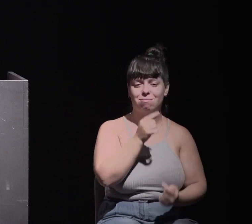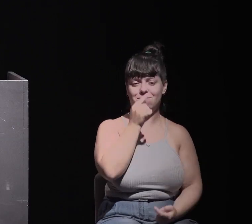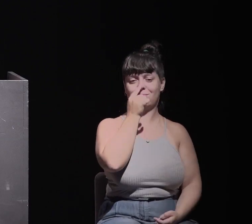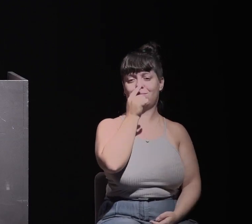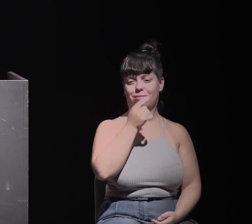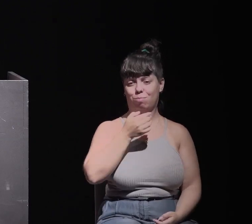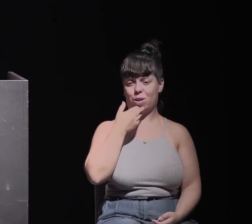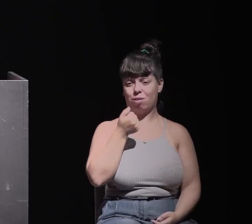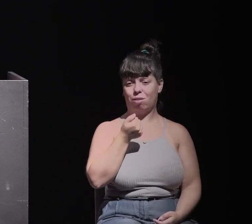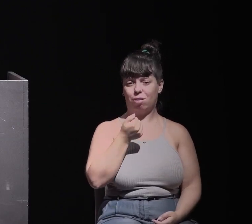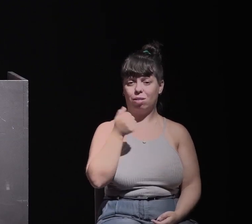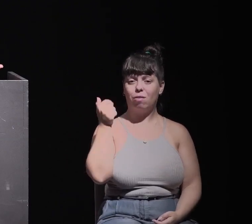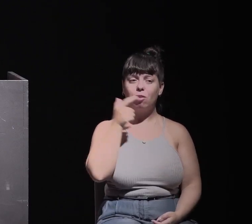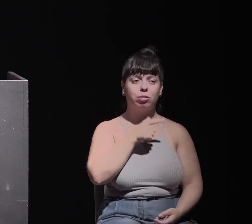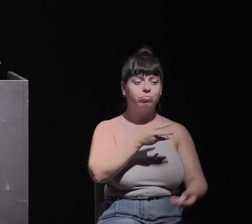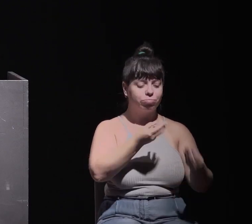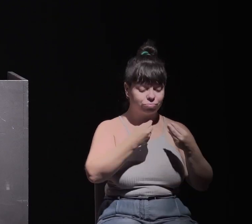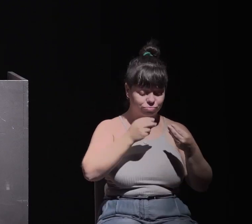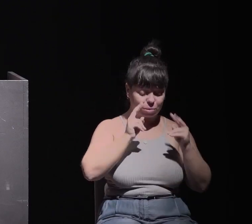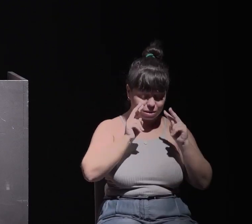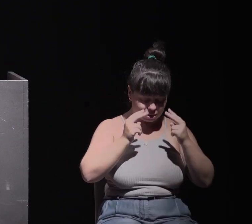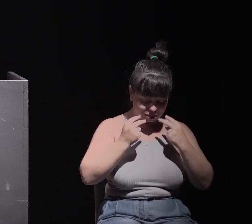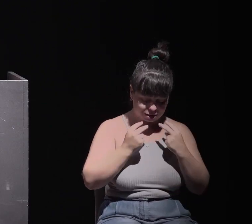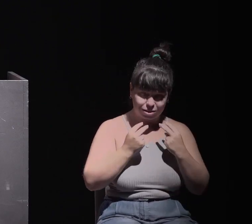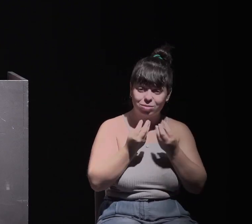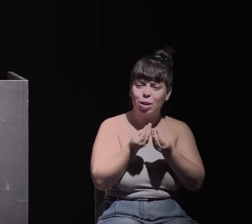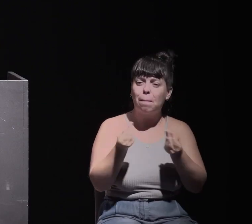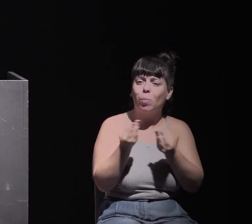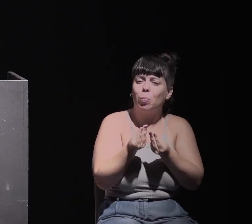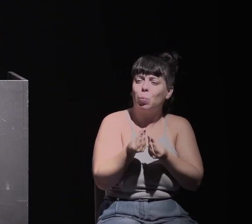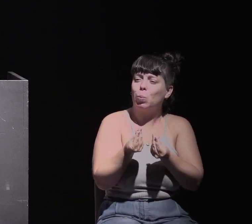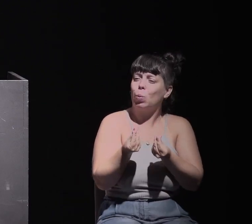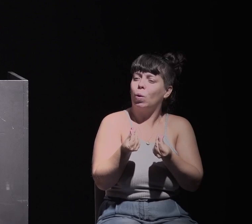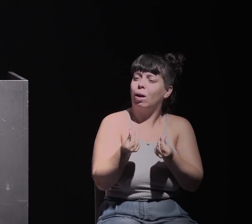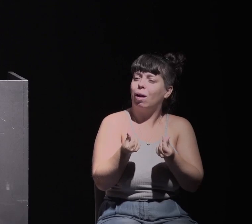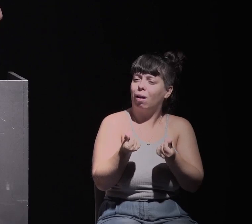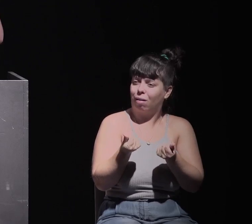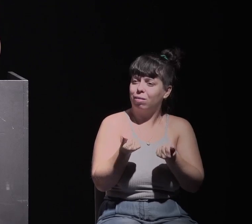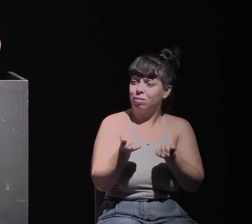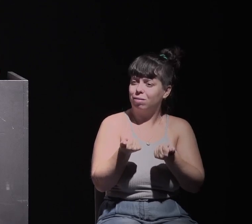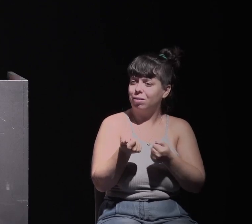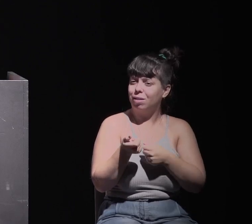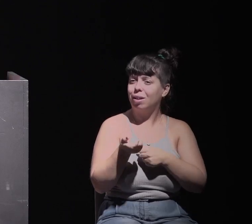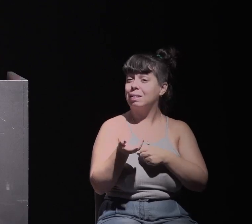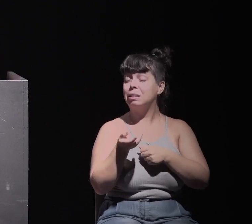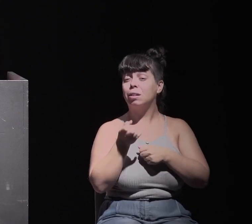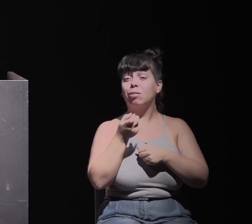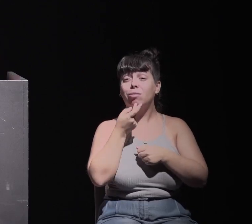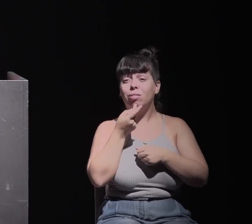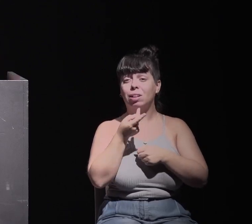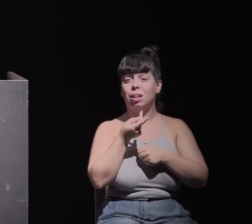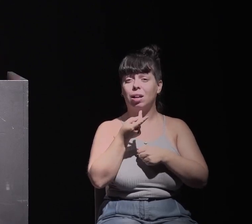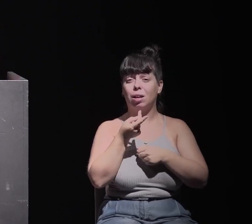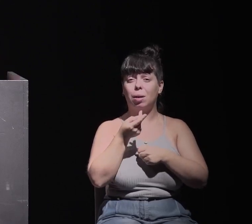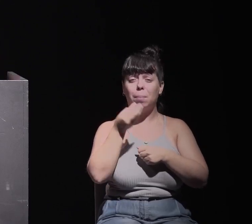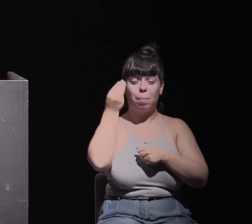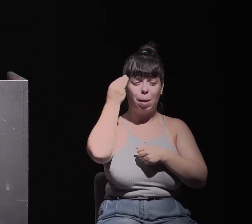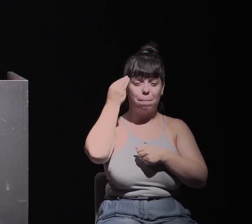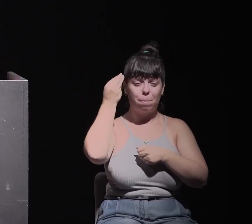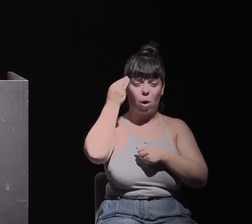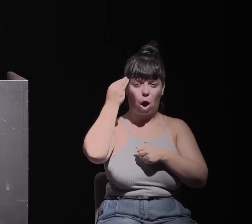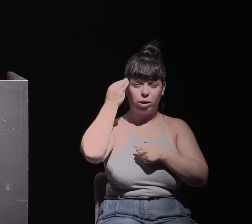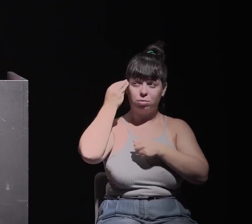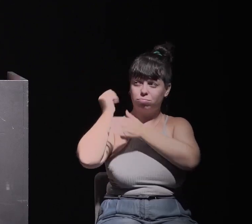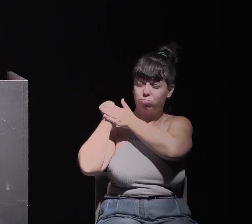maneira mais apurada. Acho que é disso que se trata. Falar sobre recuperação de memória desobediente em